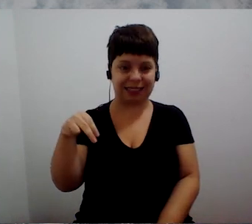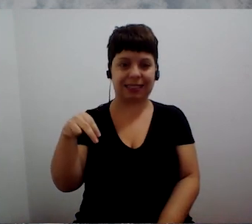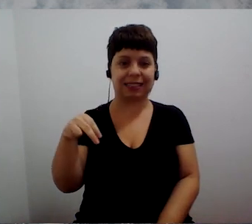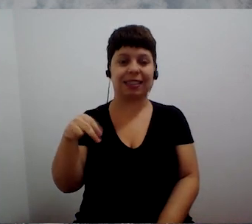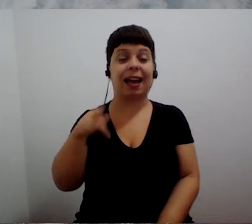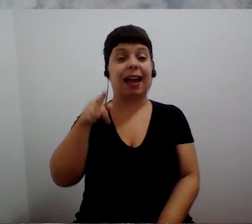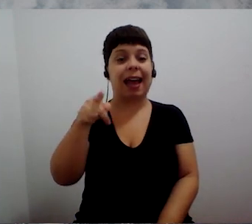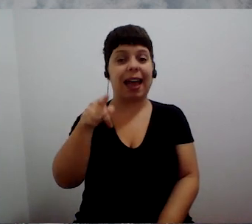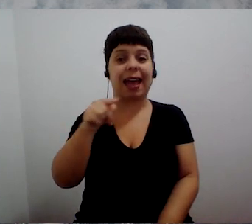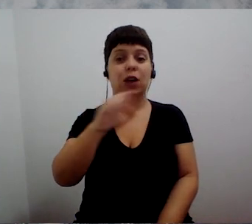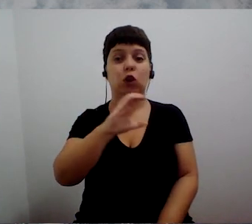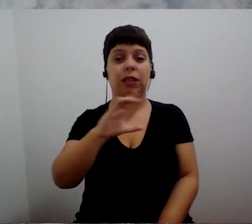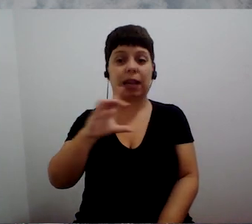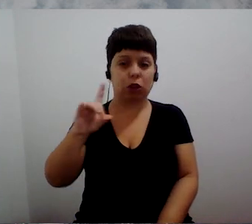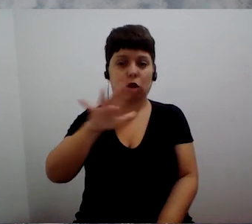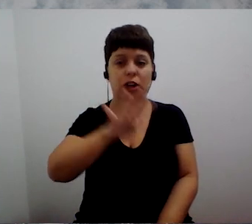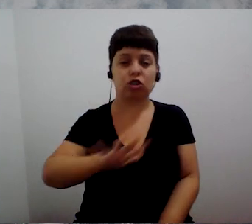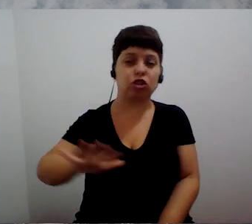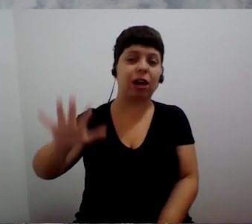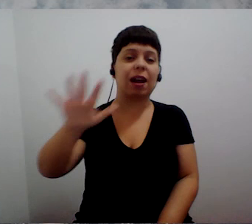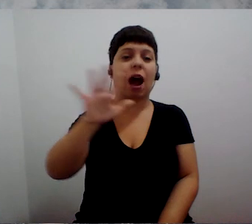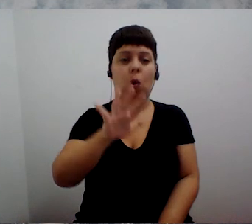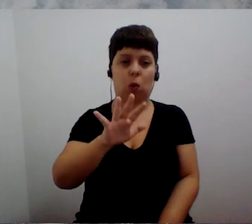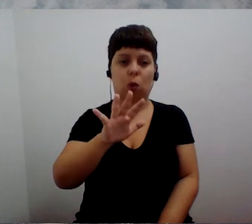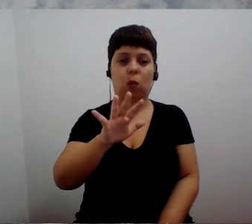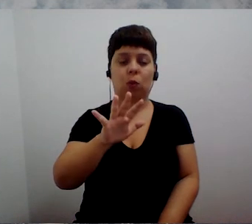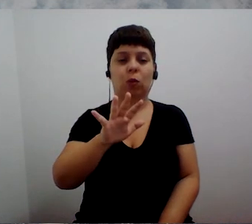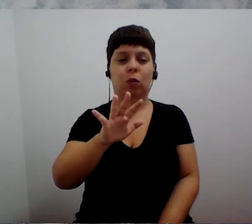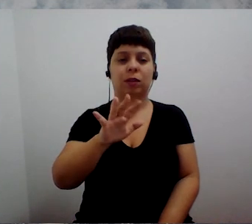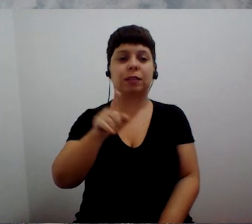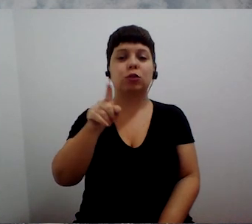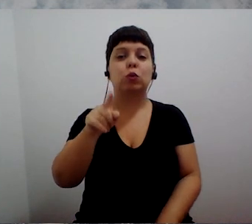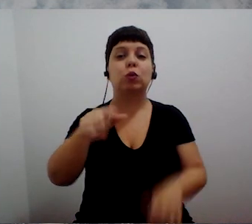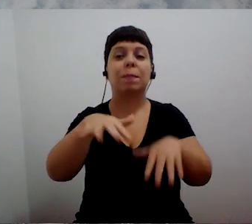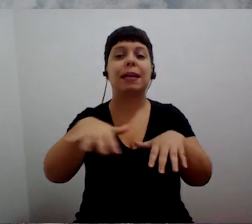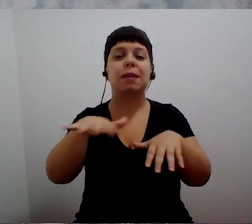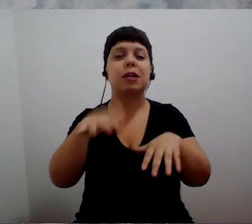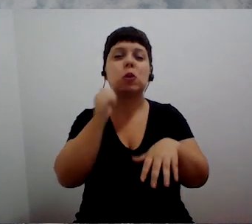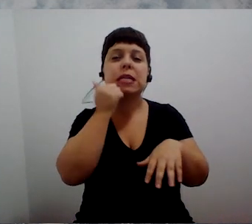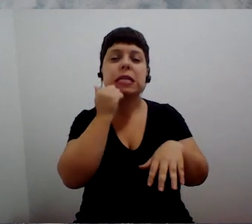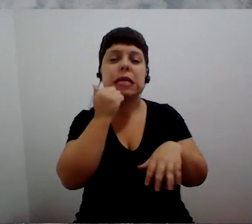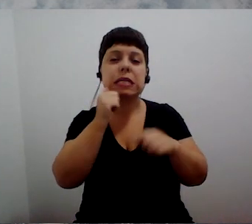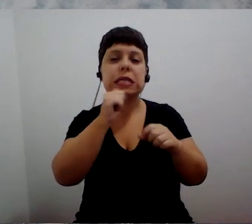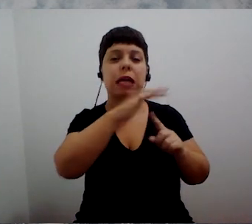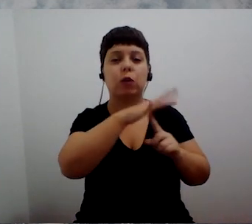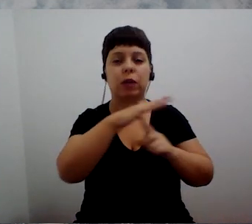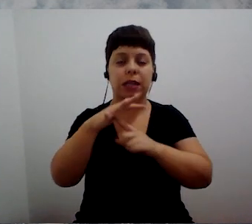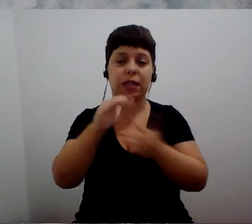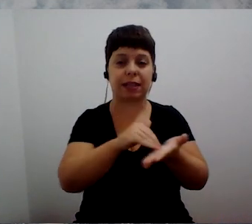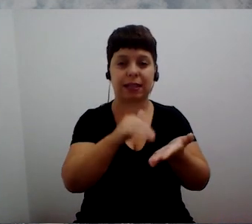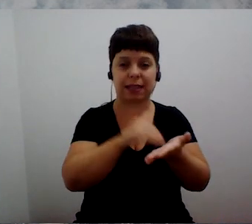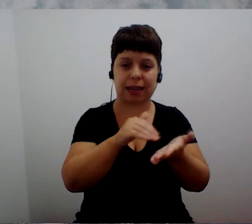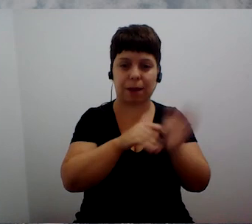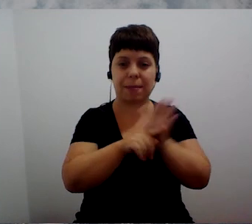Cope é coordenadora-geral de Oceano, Antártica e Geociências do Departamento de Ciências da Natureza, da Secretaria de Pesquisa e